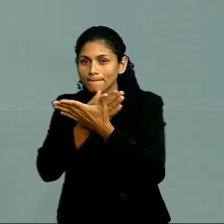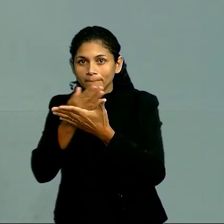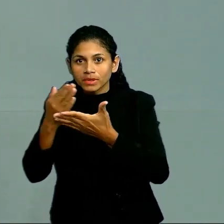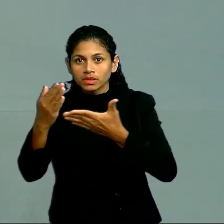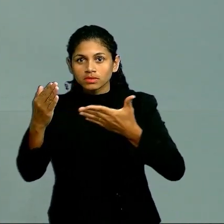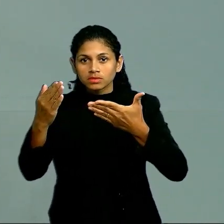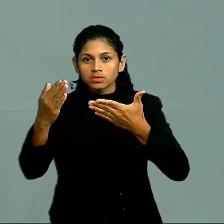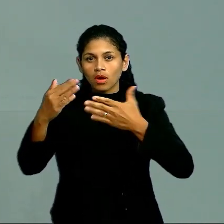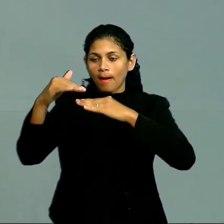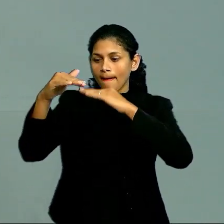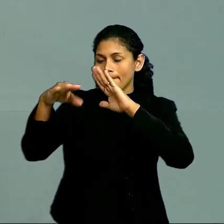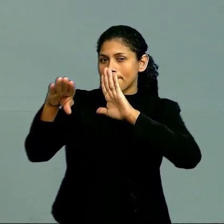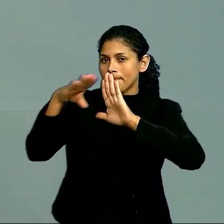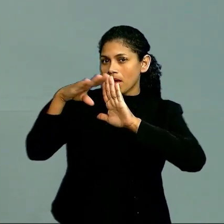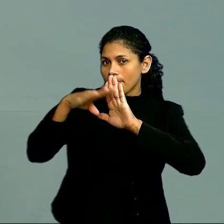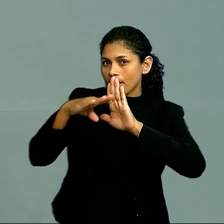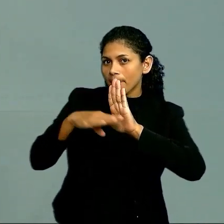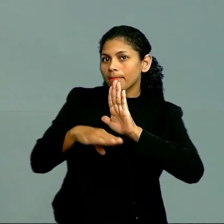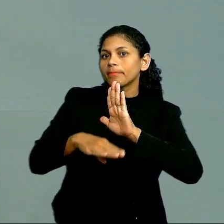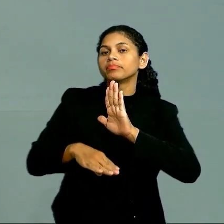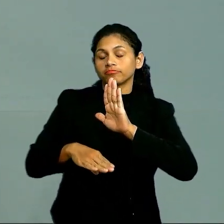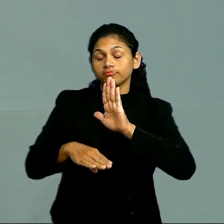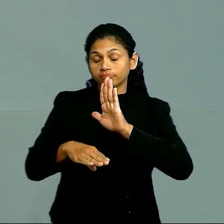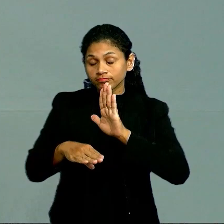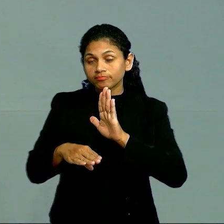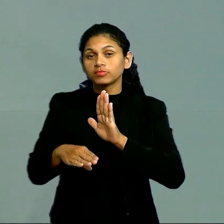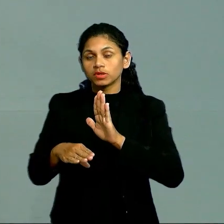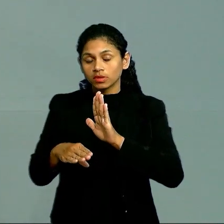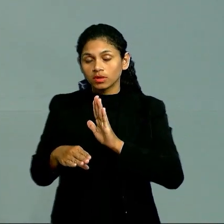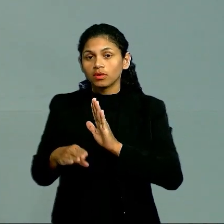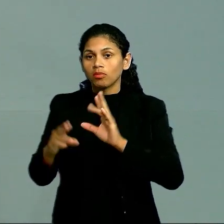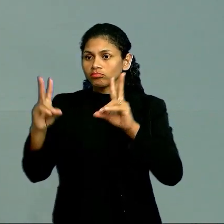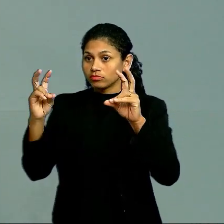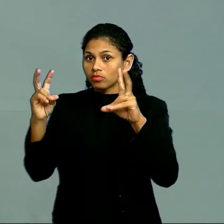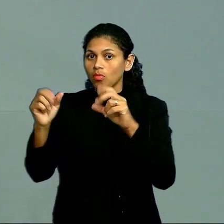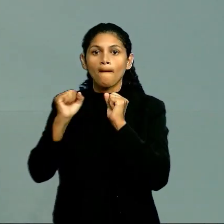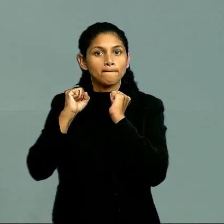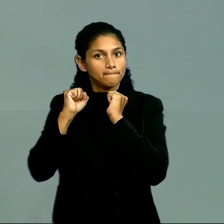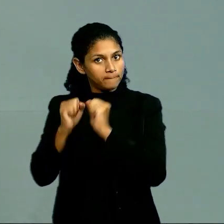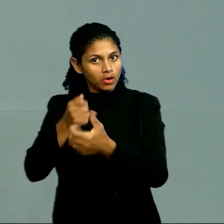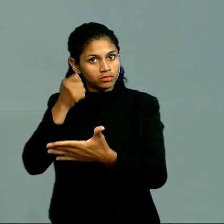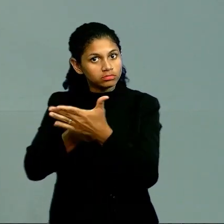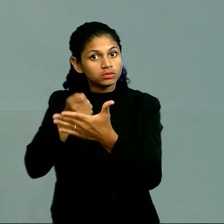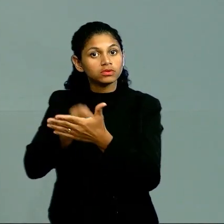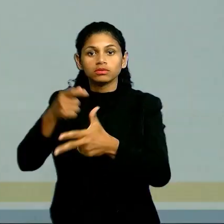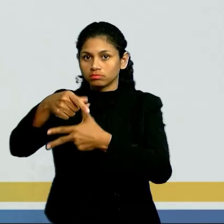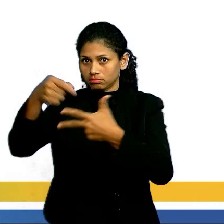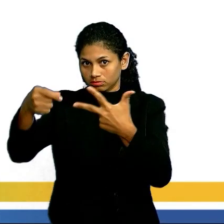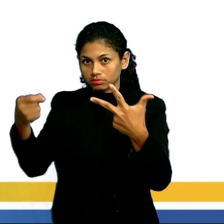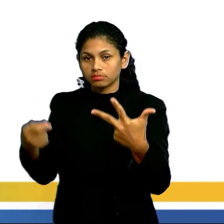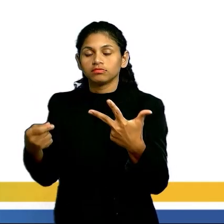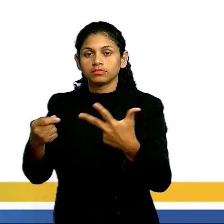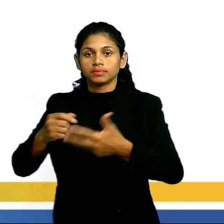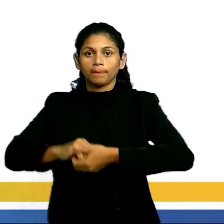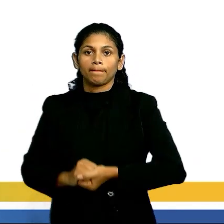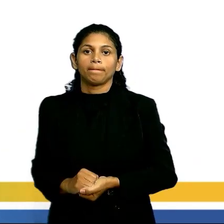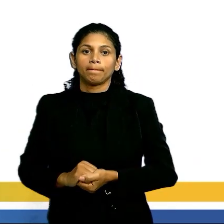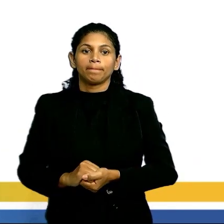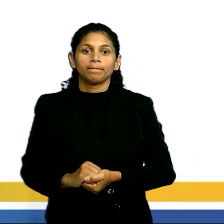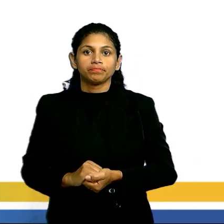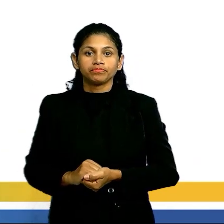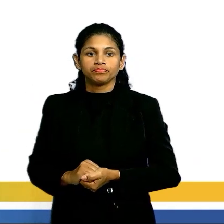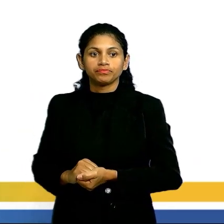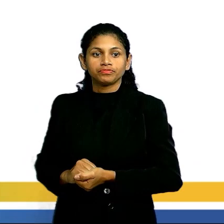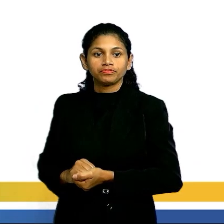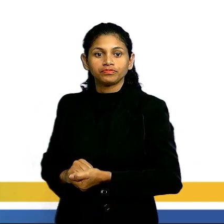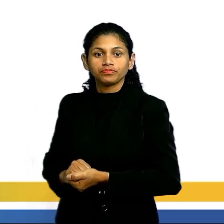nessa classificação, que inclusive é um dos temas aí que pode cair na prova de Enem de vocês, tá certo? Então, olha só, pessoal. Então,